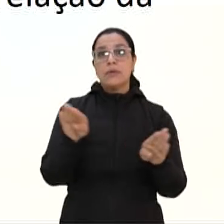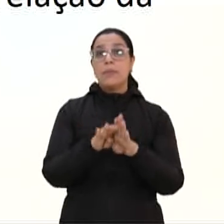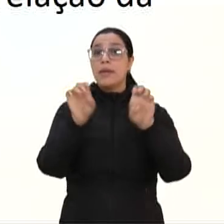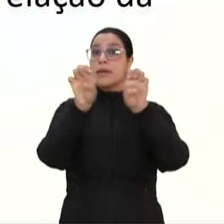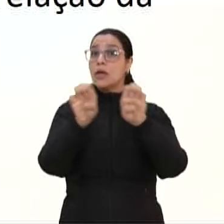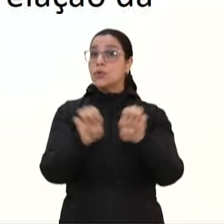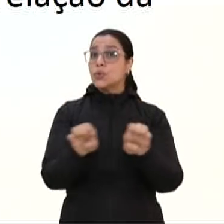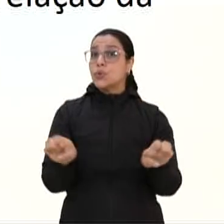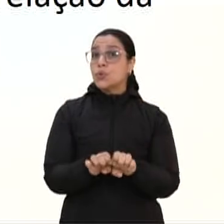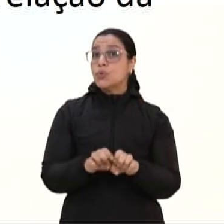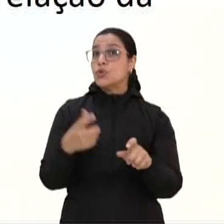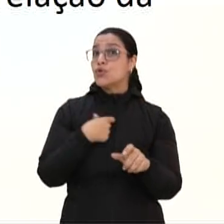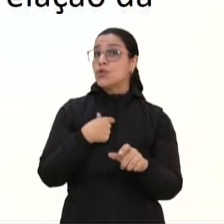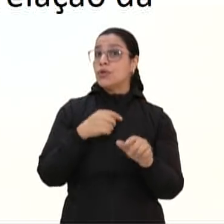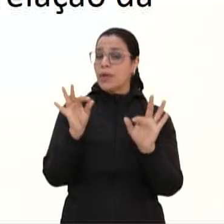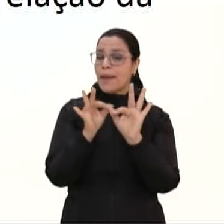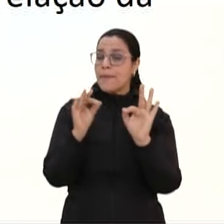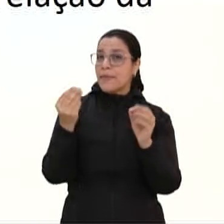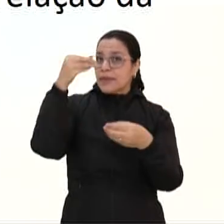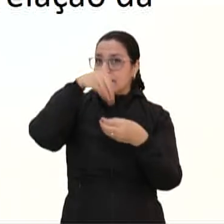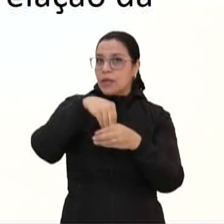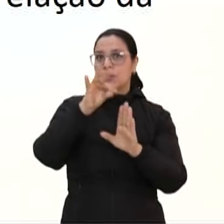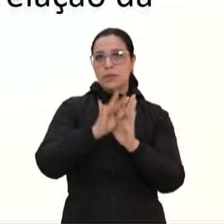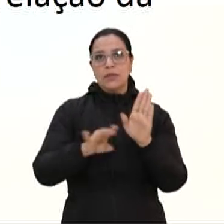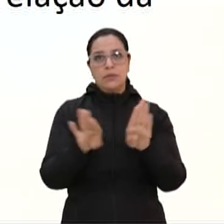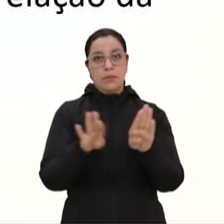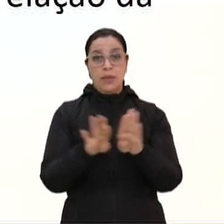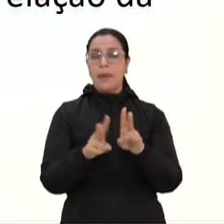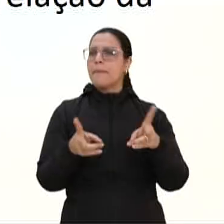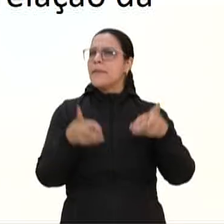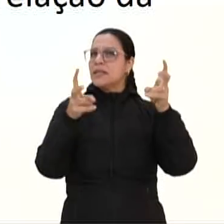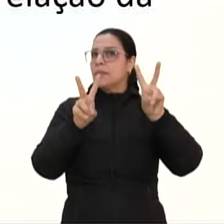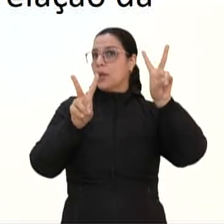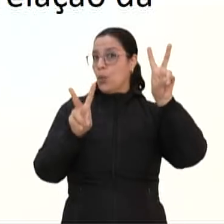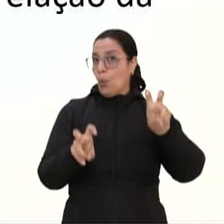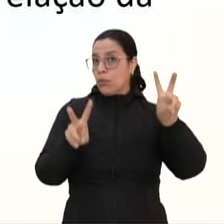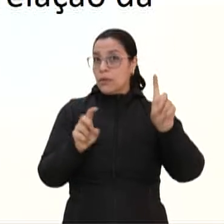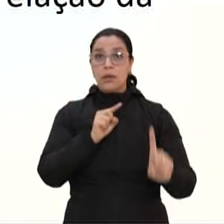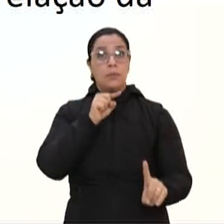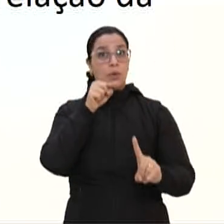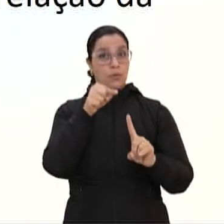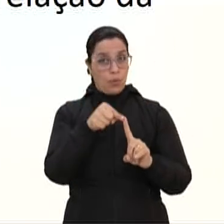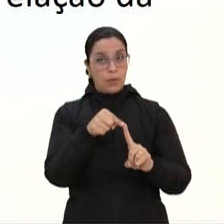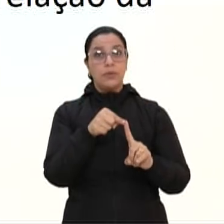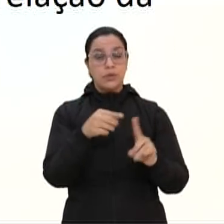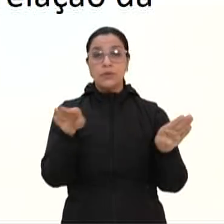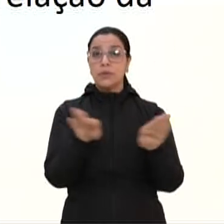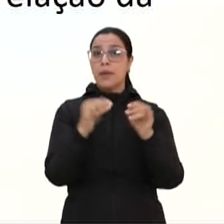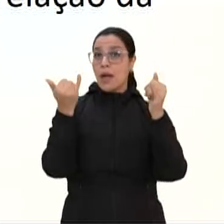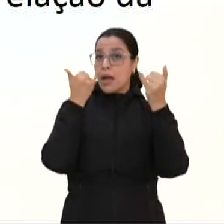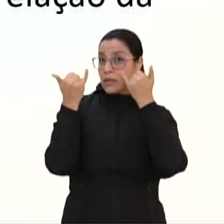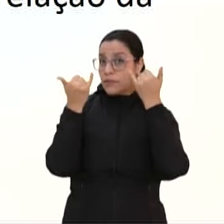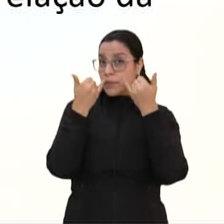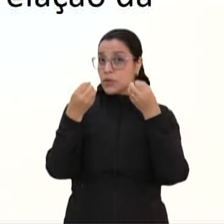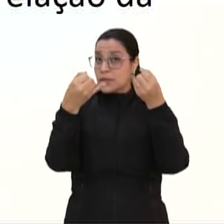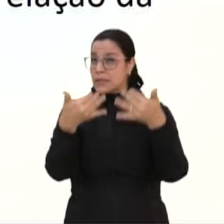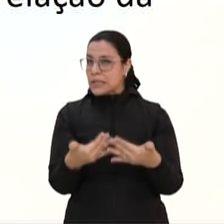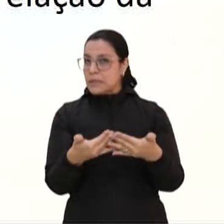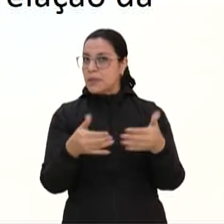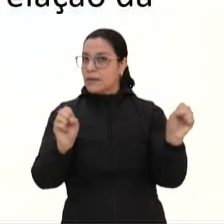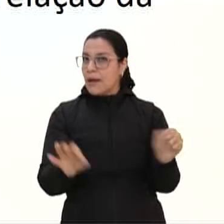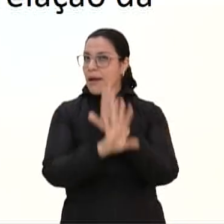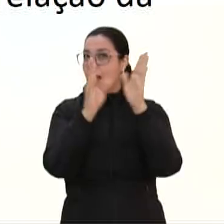estrutura composicional. Identificar o tema, a finalidade, as informações explícitas